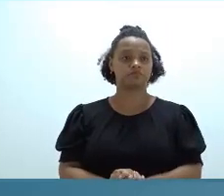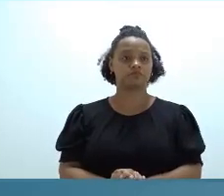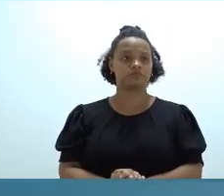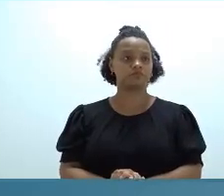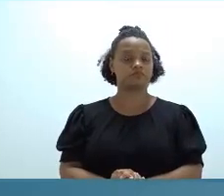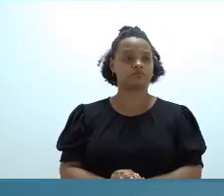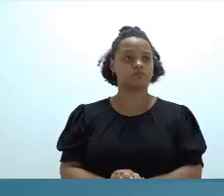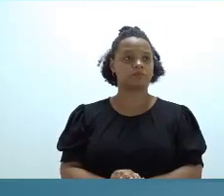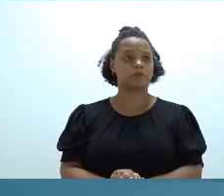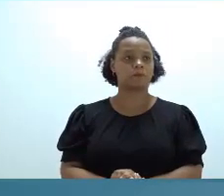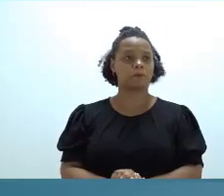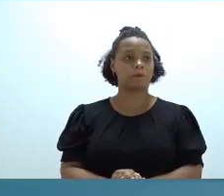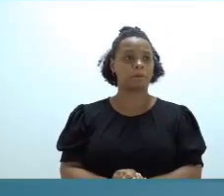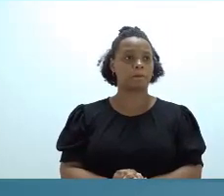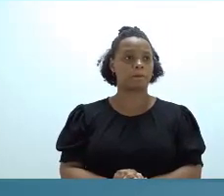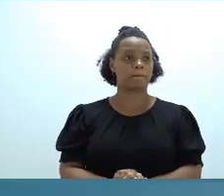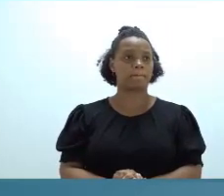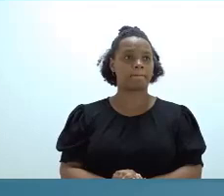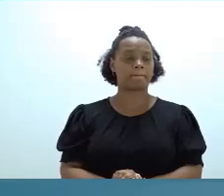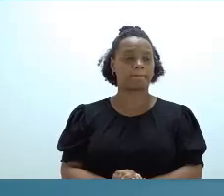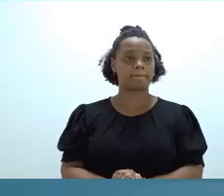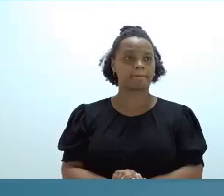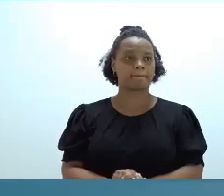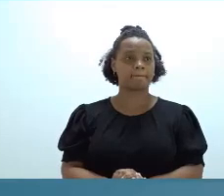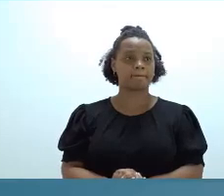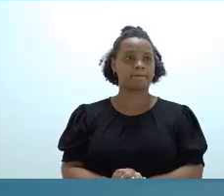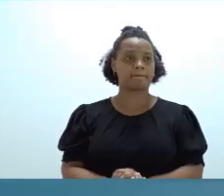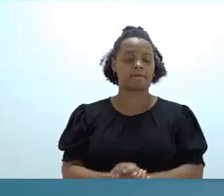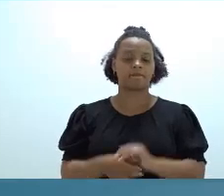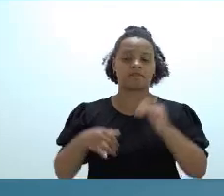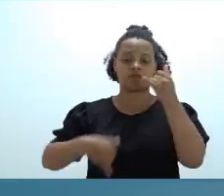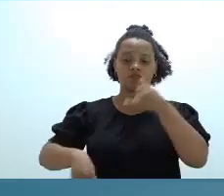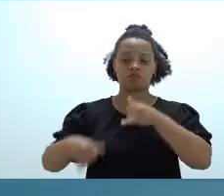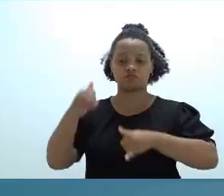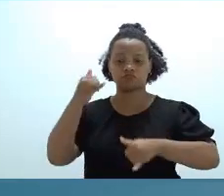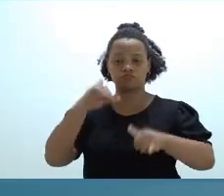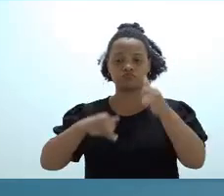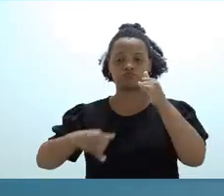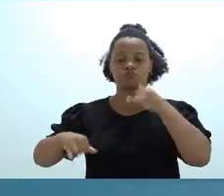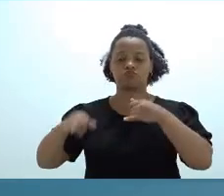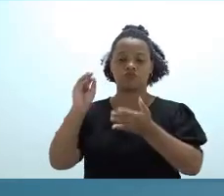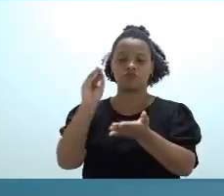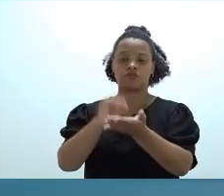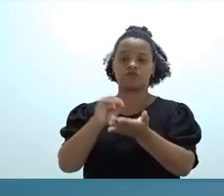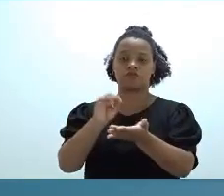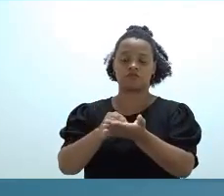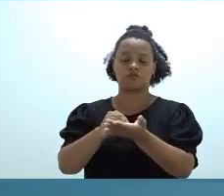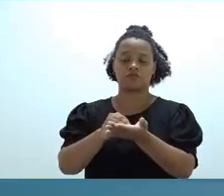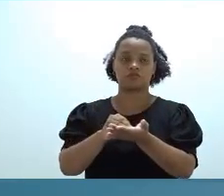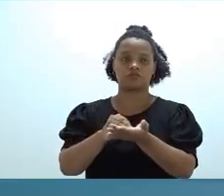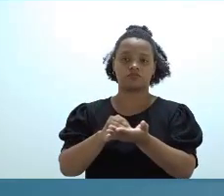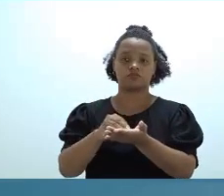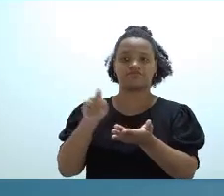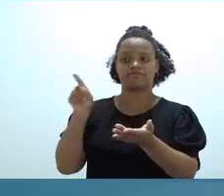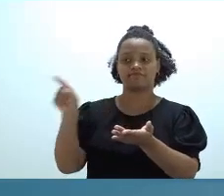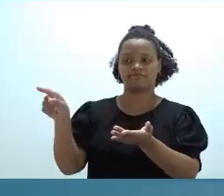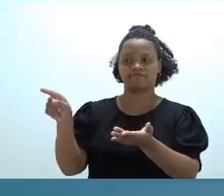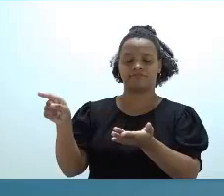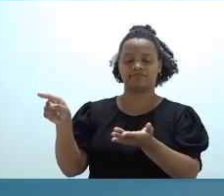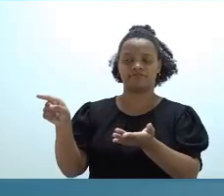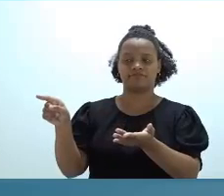Quinta, em razão dos defeitos na prestação do serviço fornecido pelas